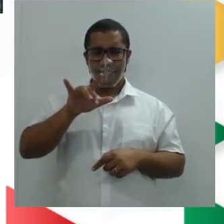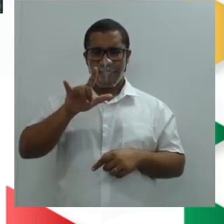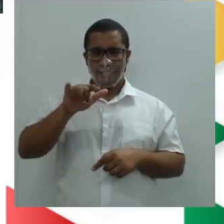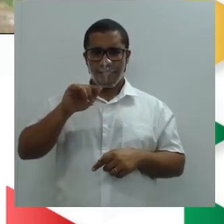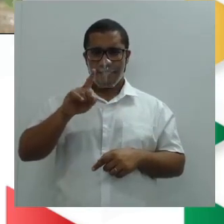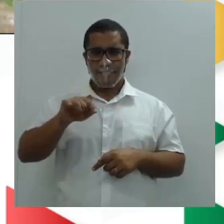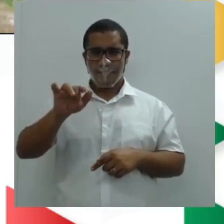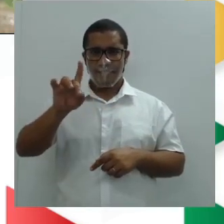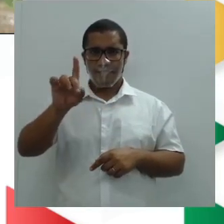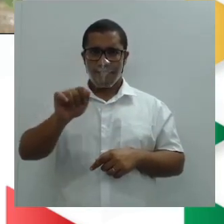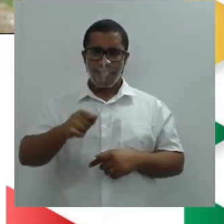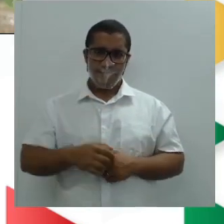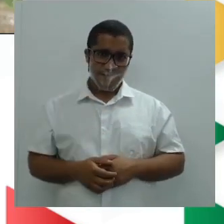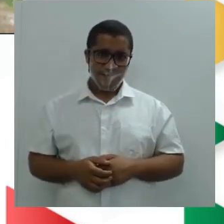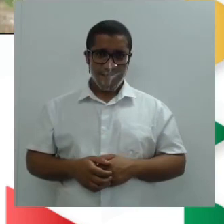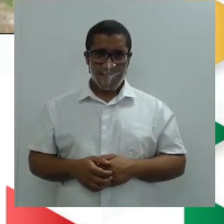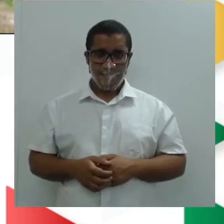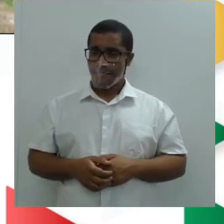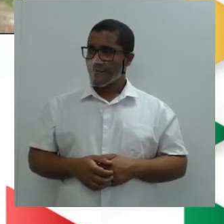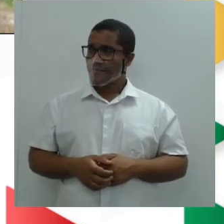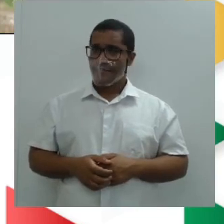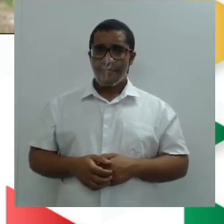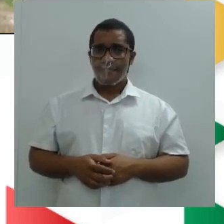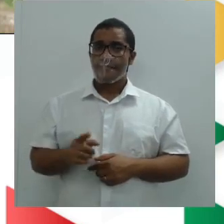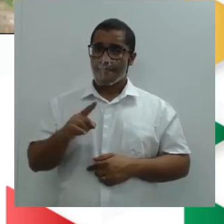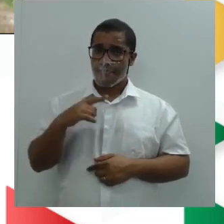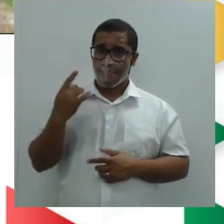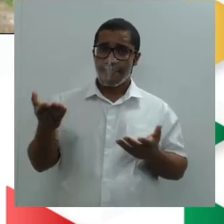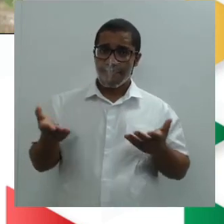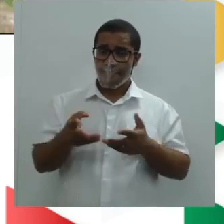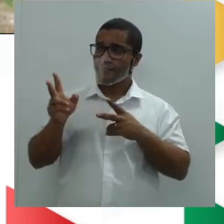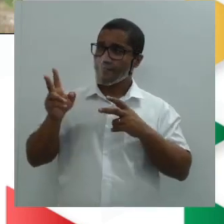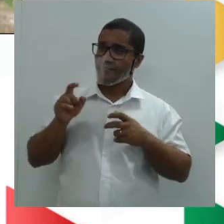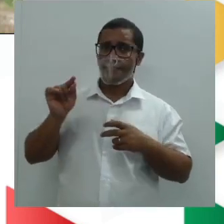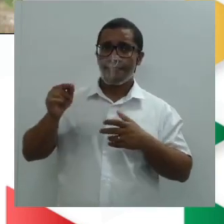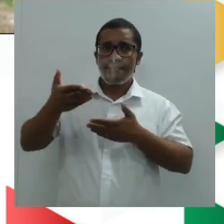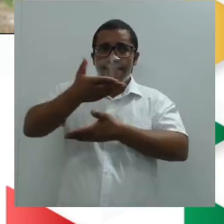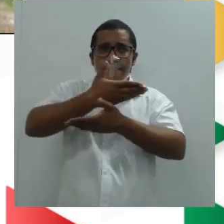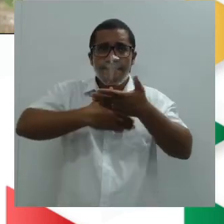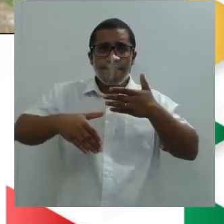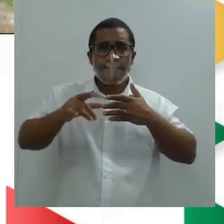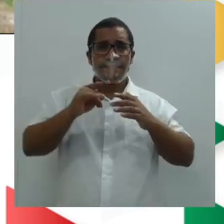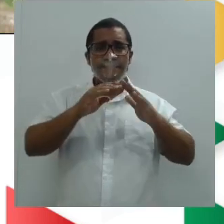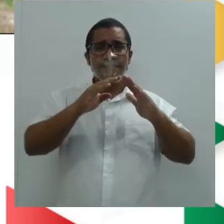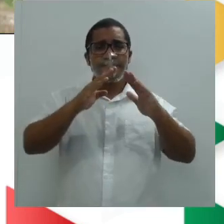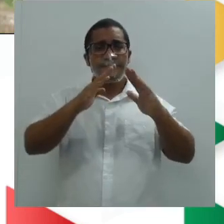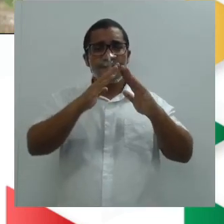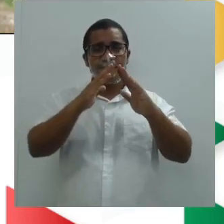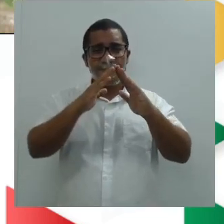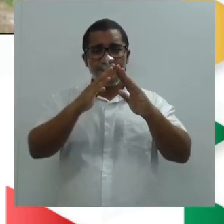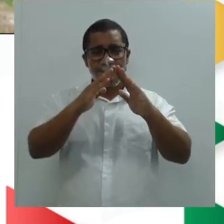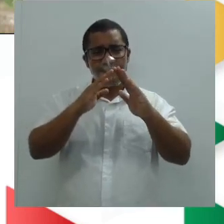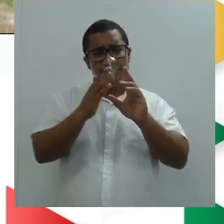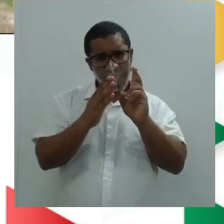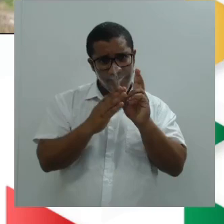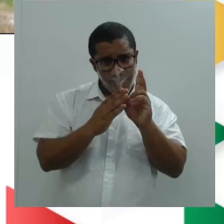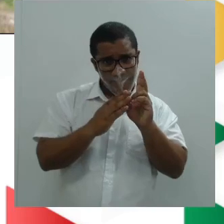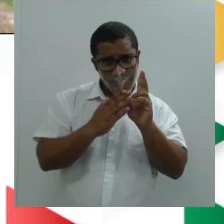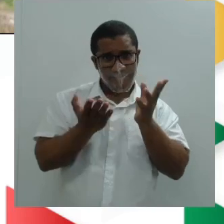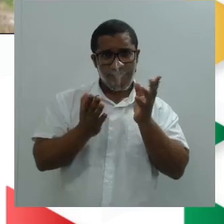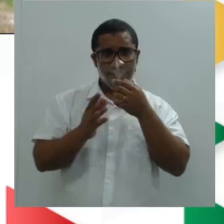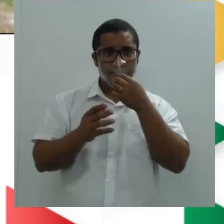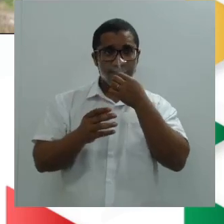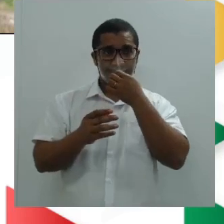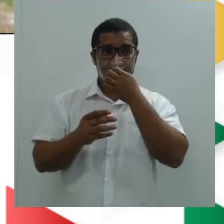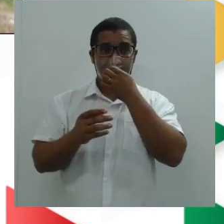certo, gente? Vamos lá. Aí a gente vê também interações sociais em aldeia indígena e no